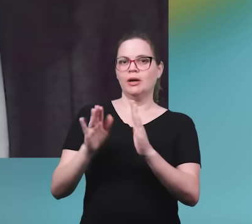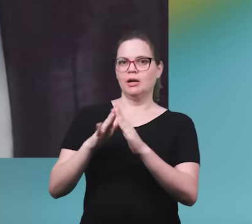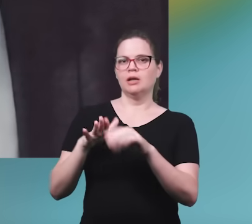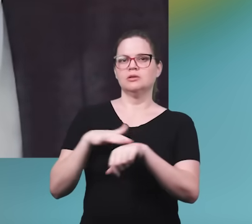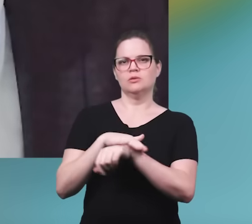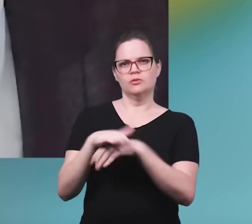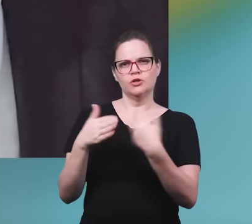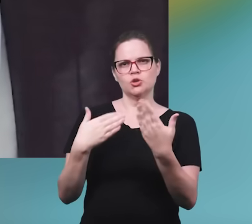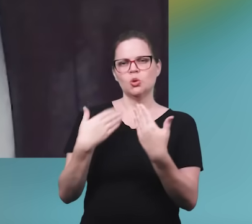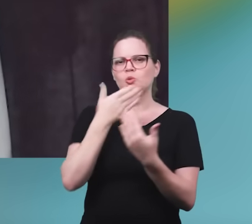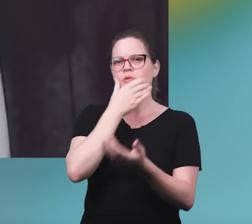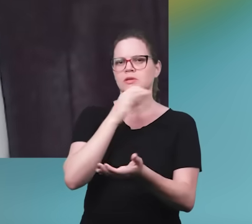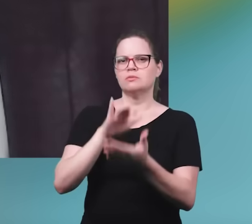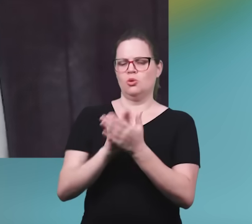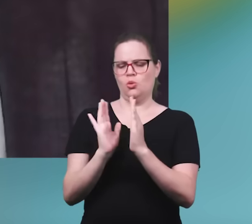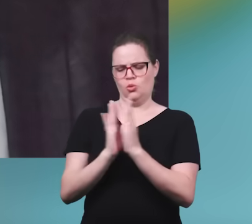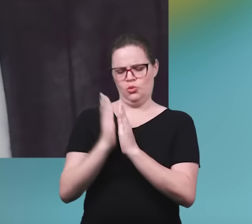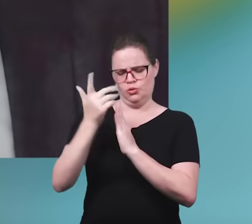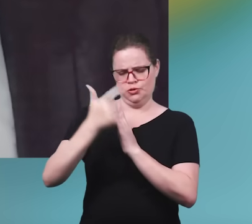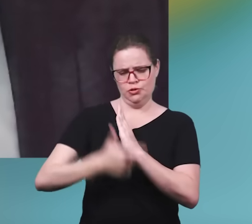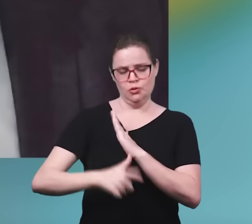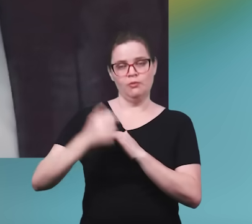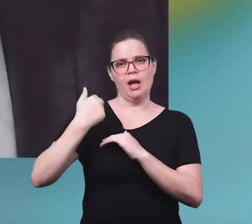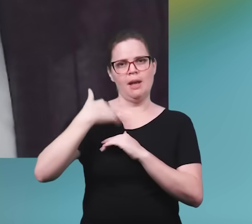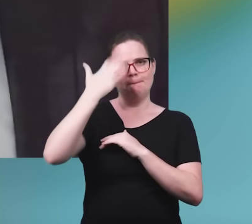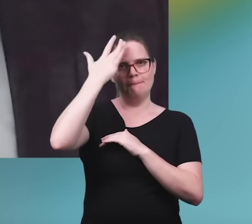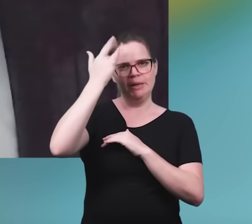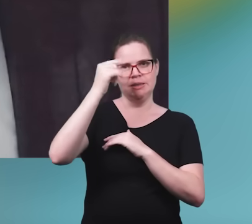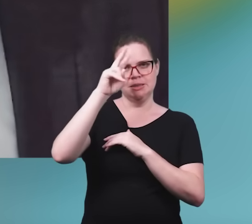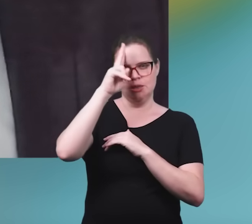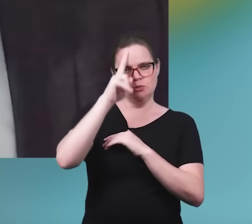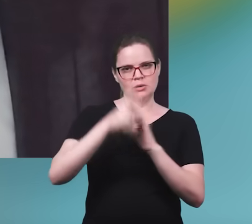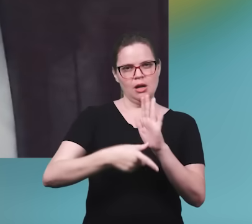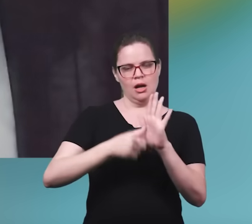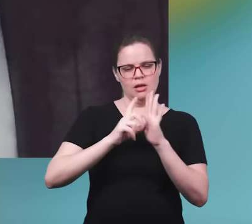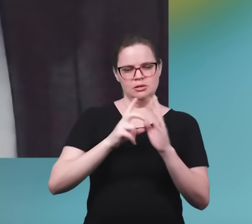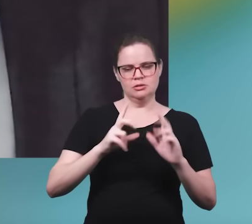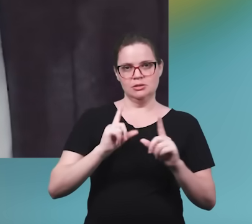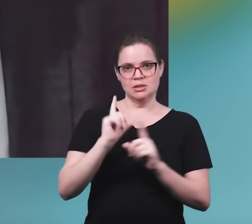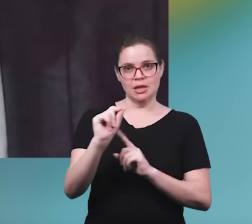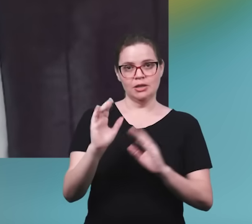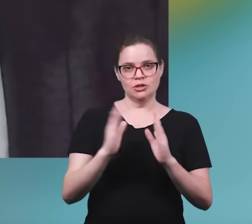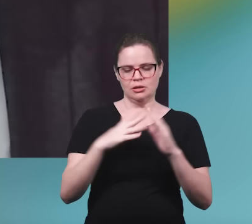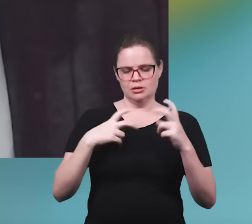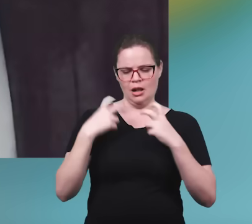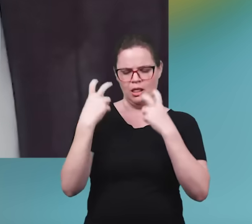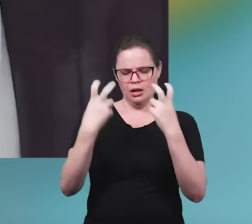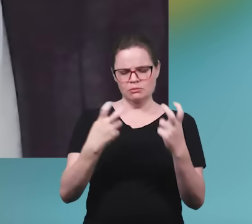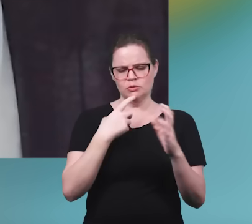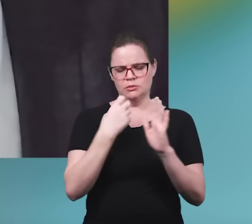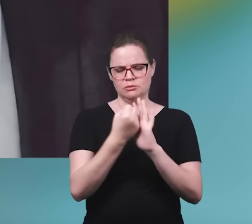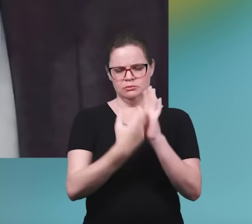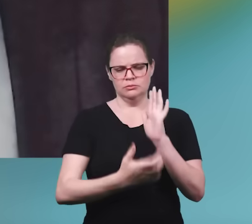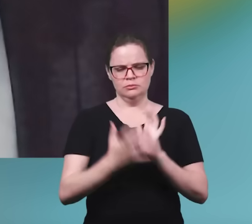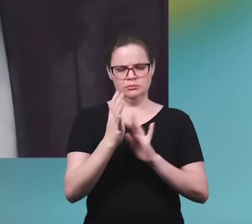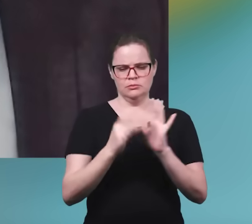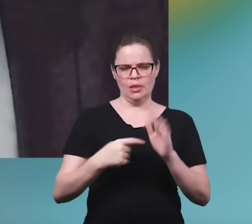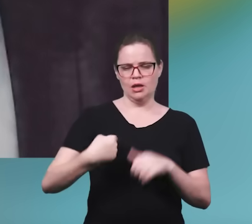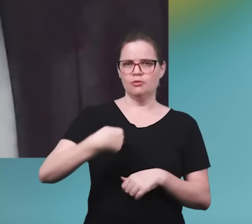marido, oraram outra vez. Na segunda-feira, dia de trabalho, ela clamou antes de sair e foi